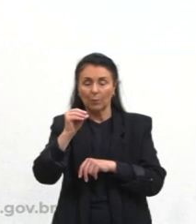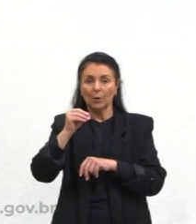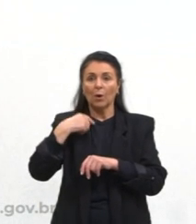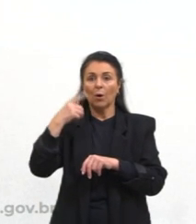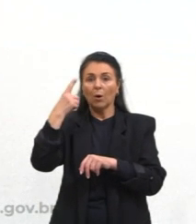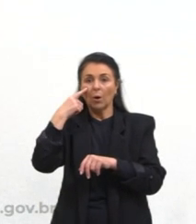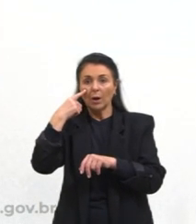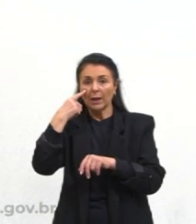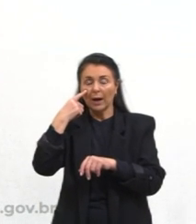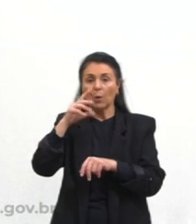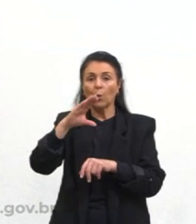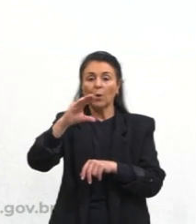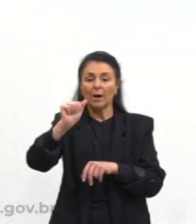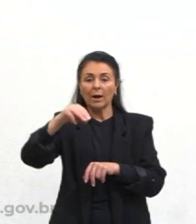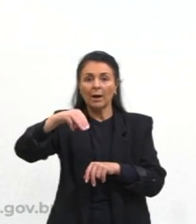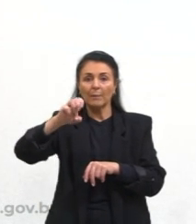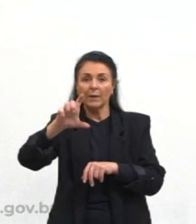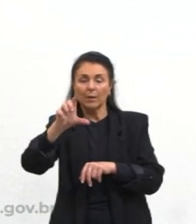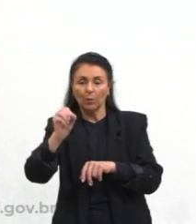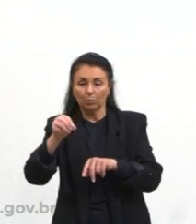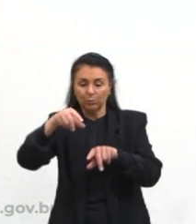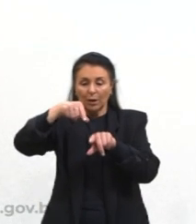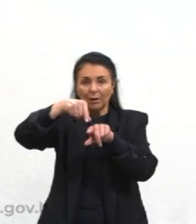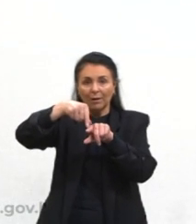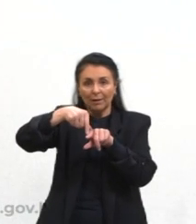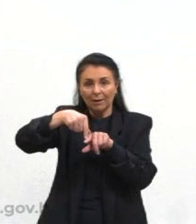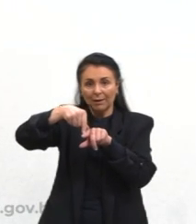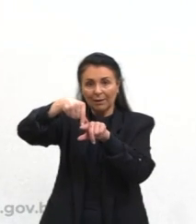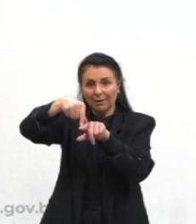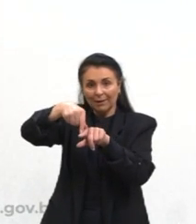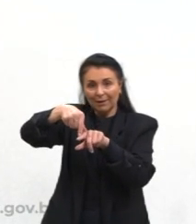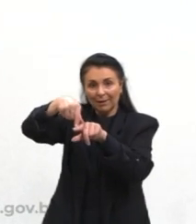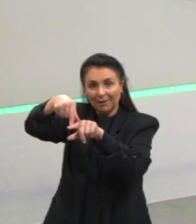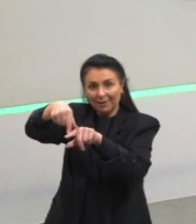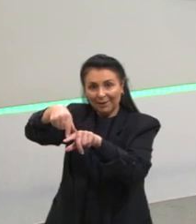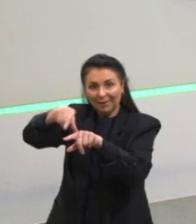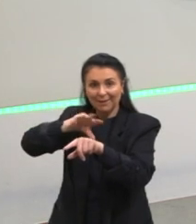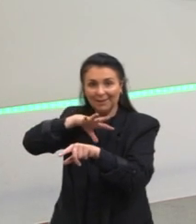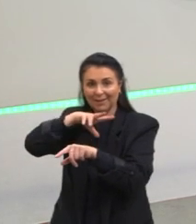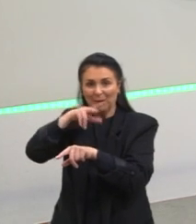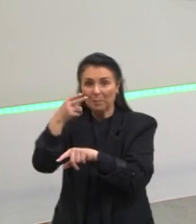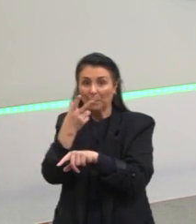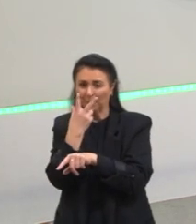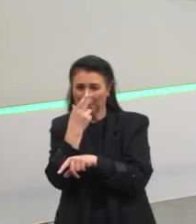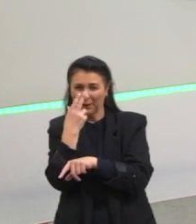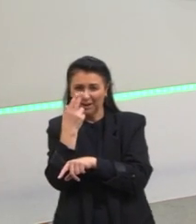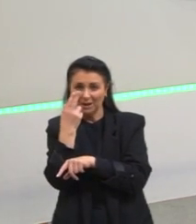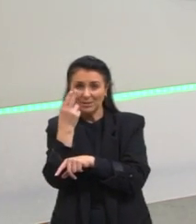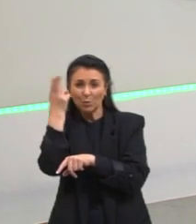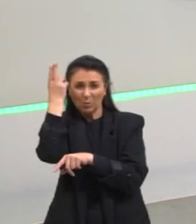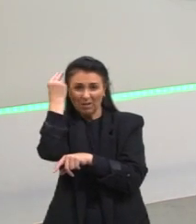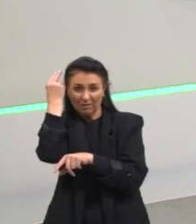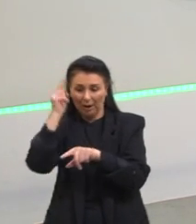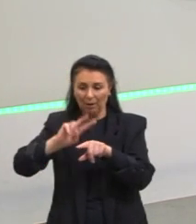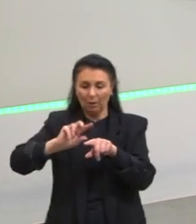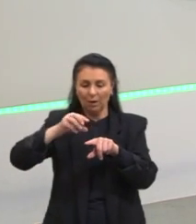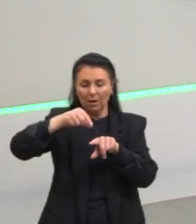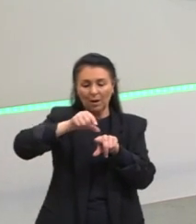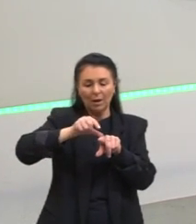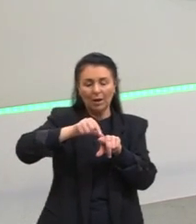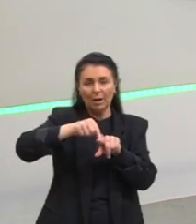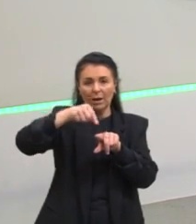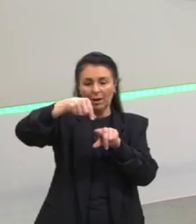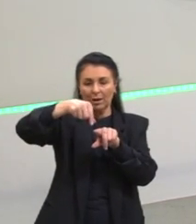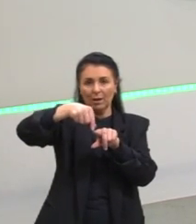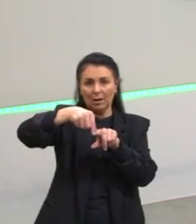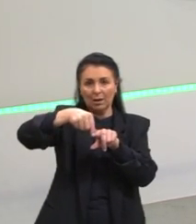e a corcova justamente É para um local para armazenar água tá gurizada a gente sabe que o camelo custa muitos